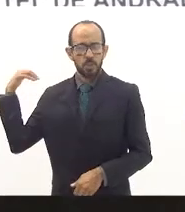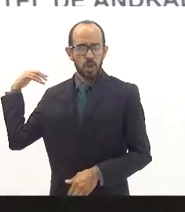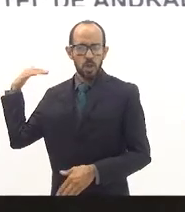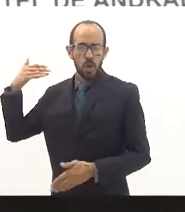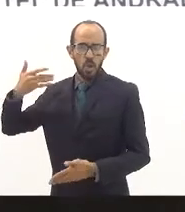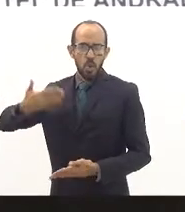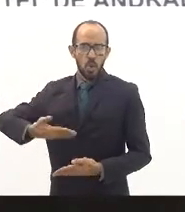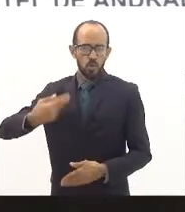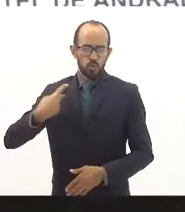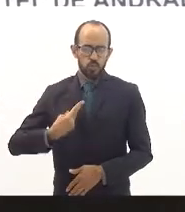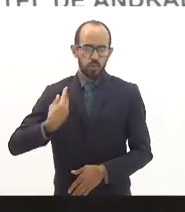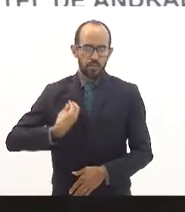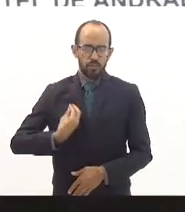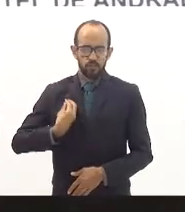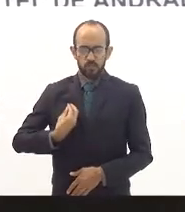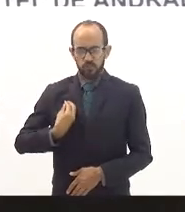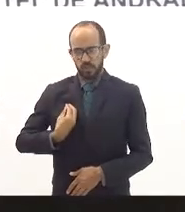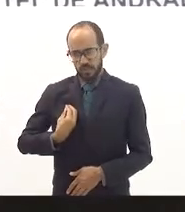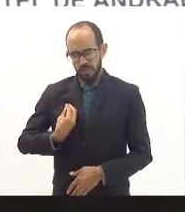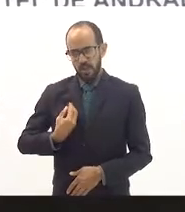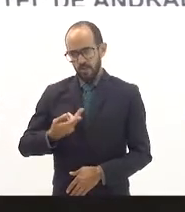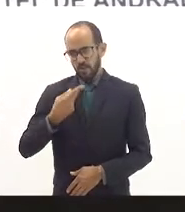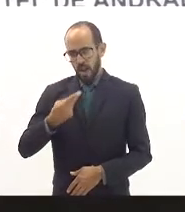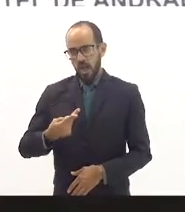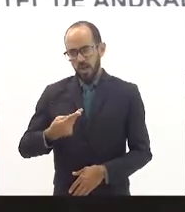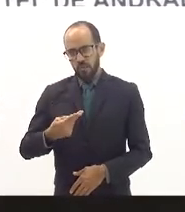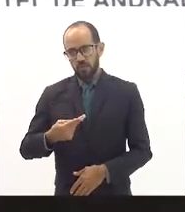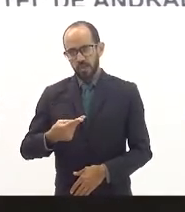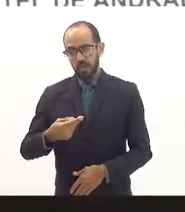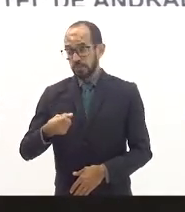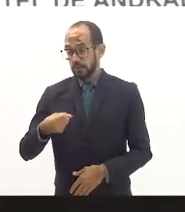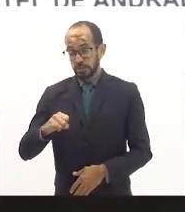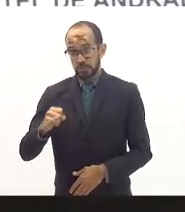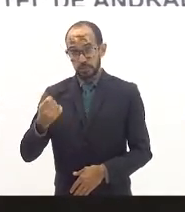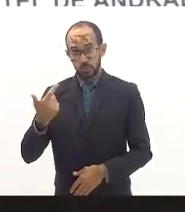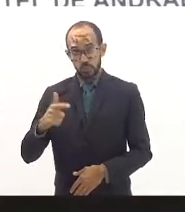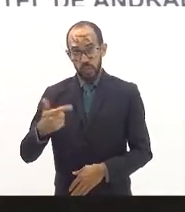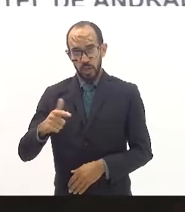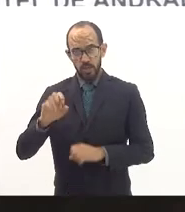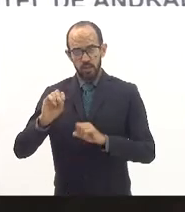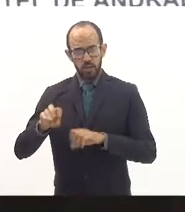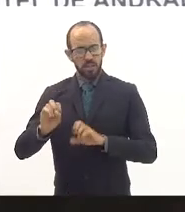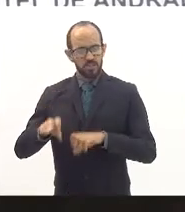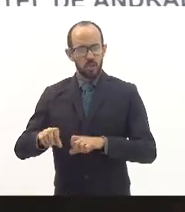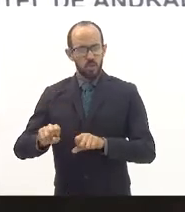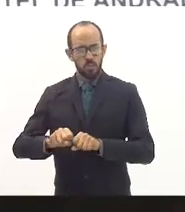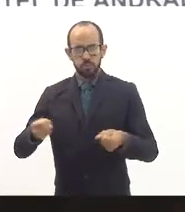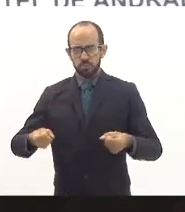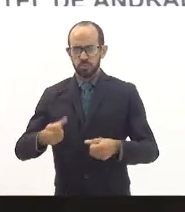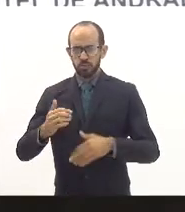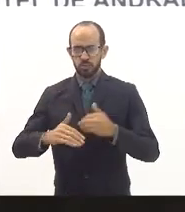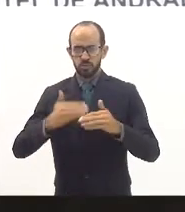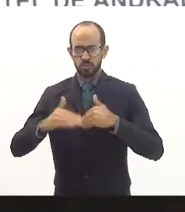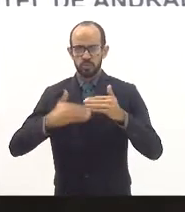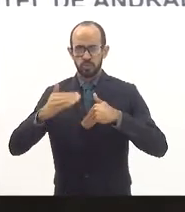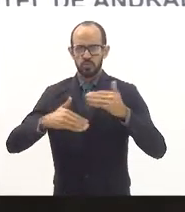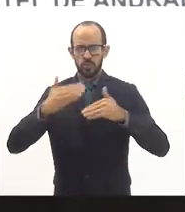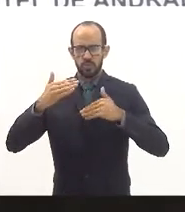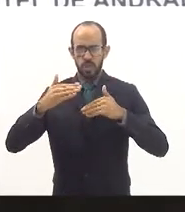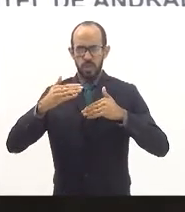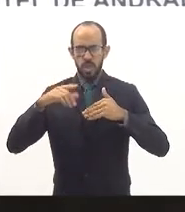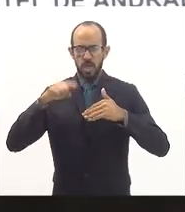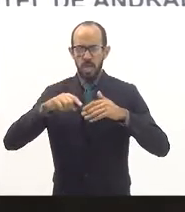Ao longo de sua vida, repetia: sem educação não há desenvolvimento. Com essa